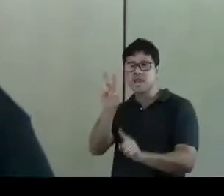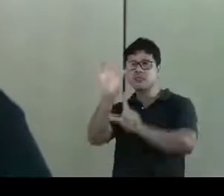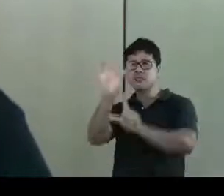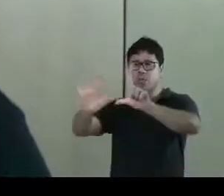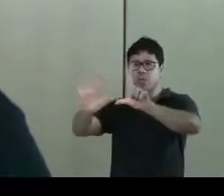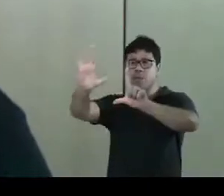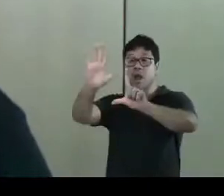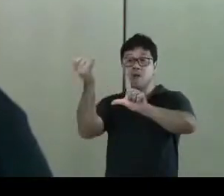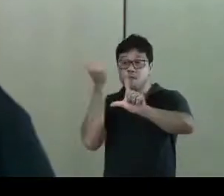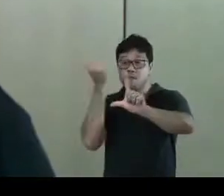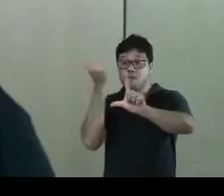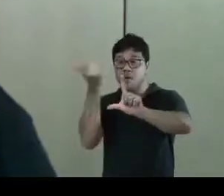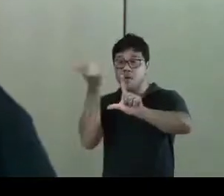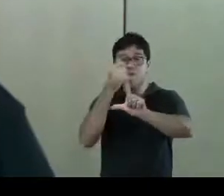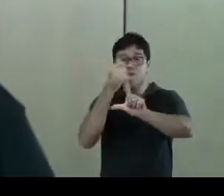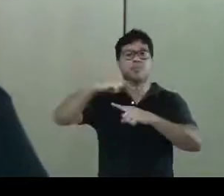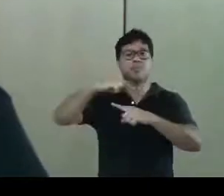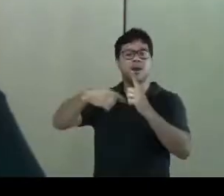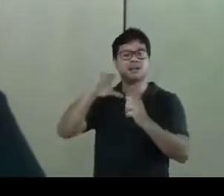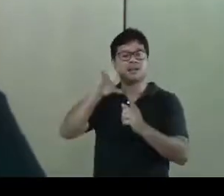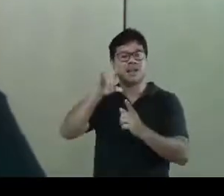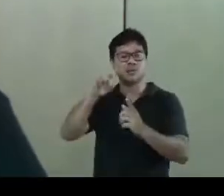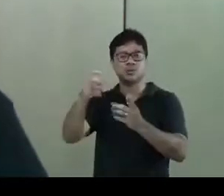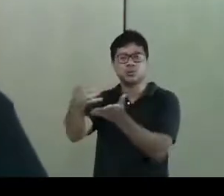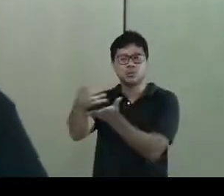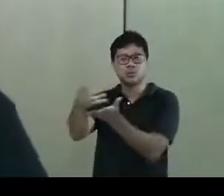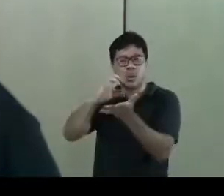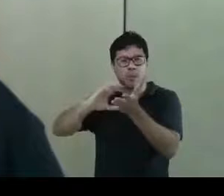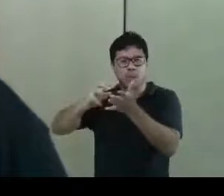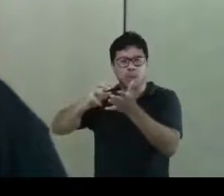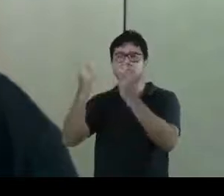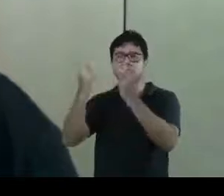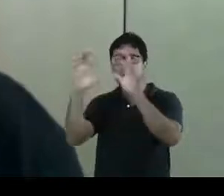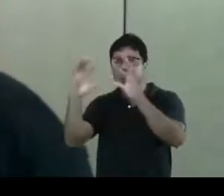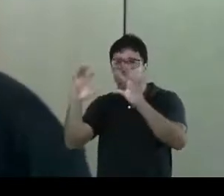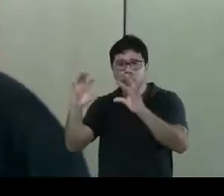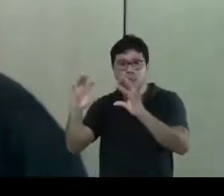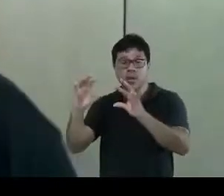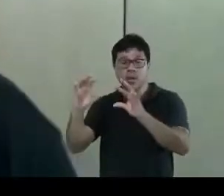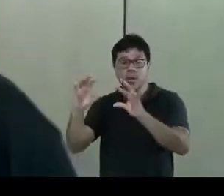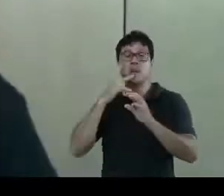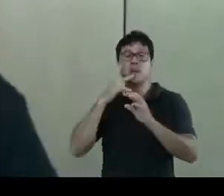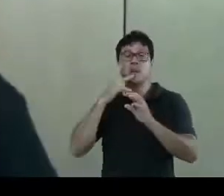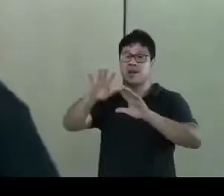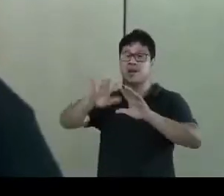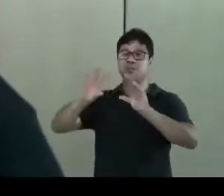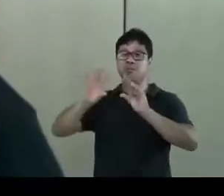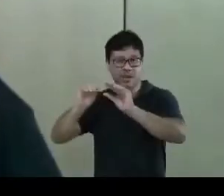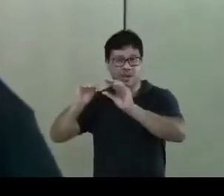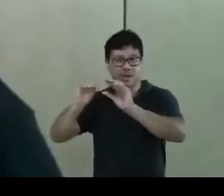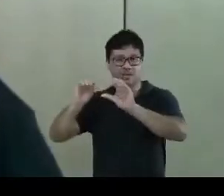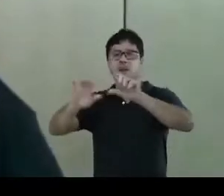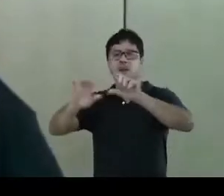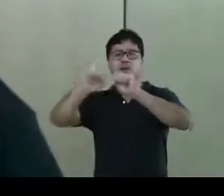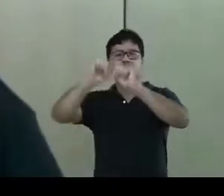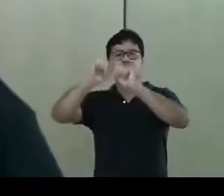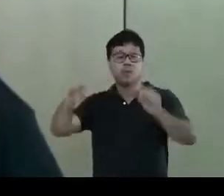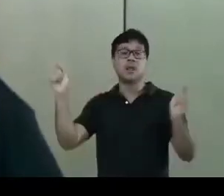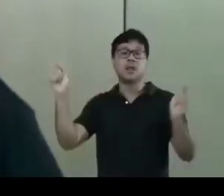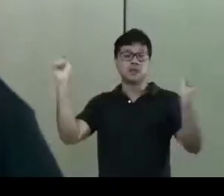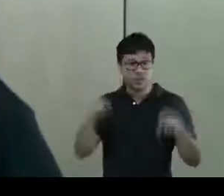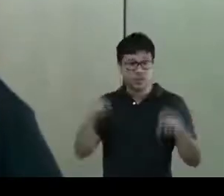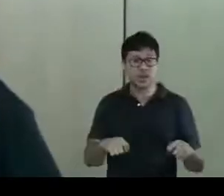visualização de informações e dados a partir de abordagens em humanidades digitais